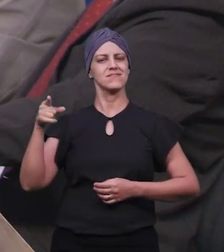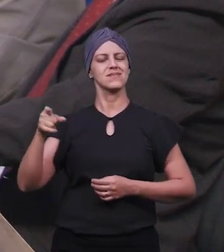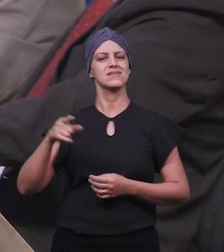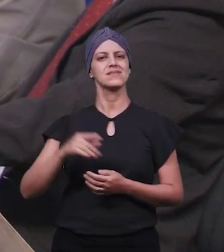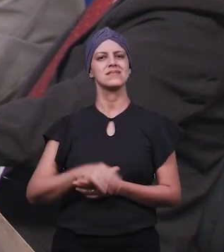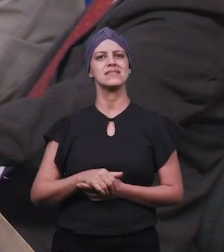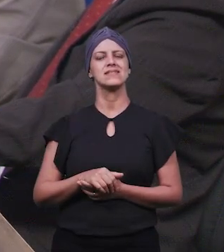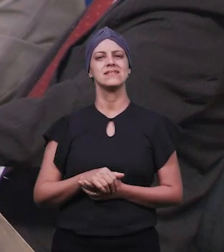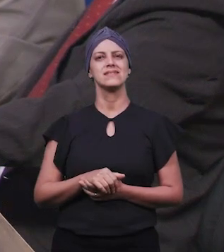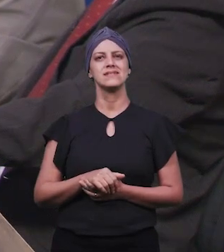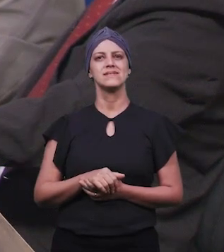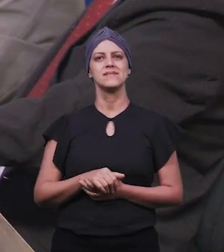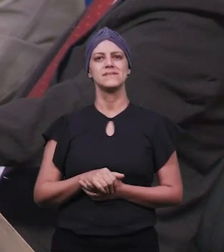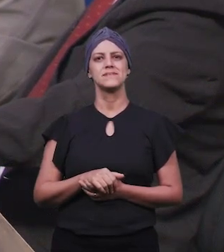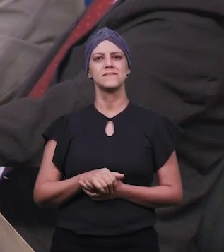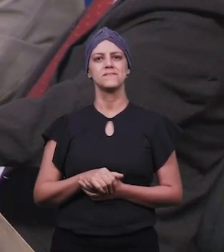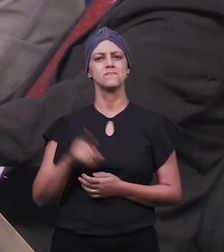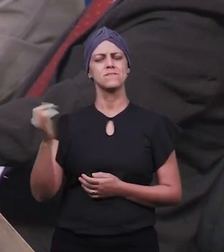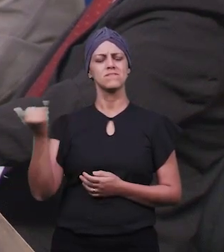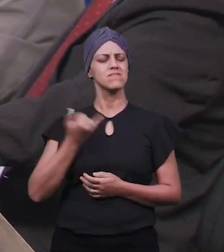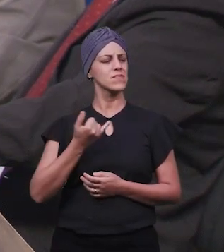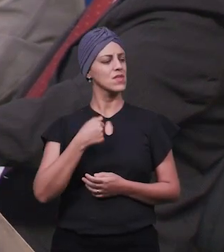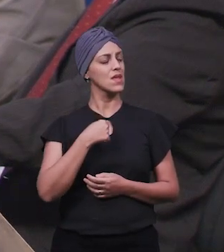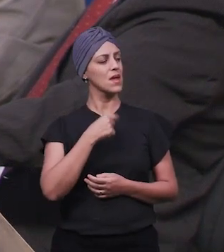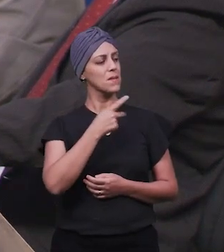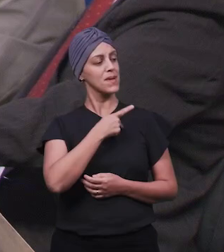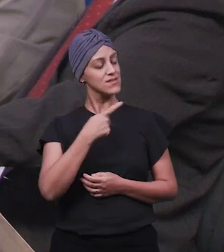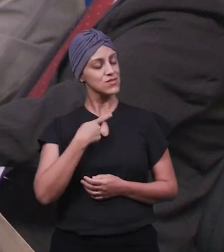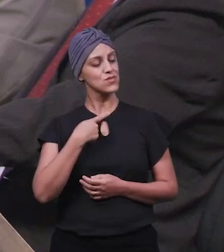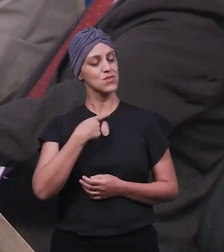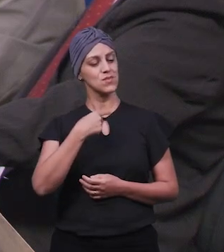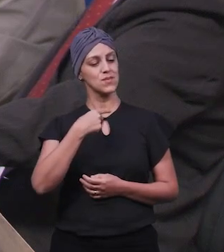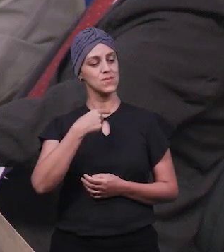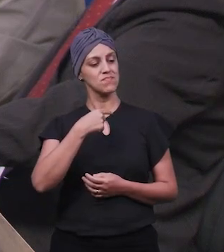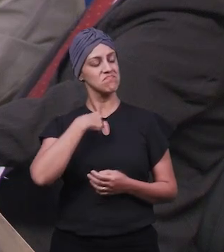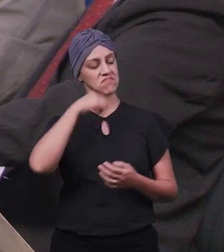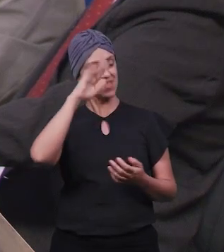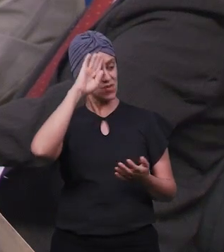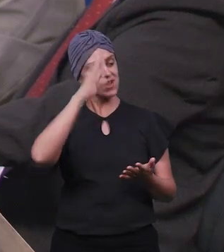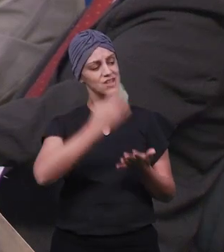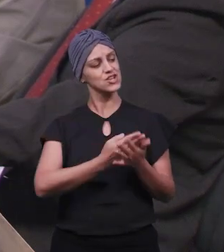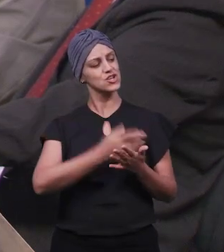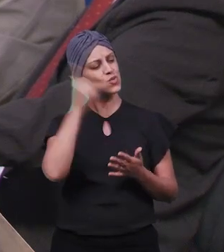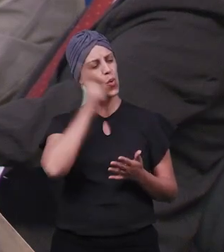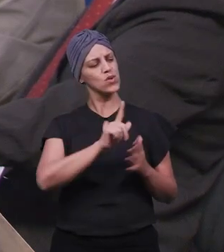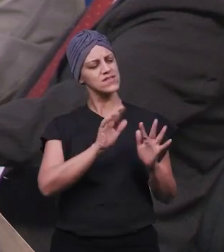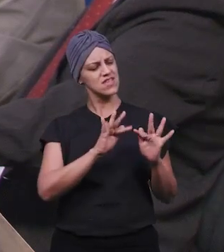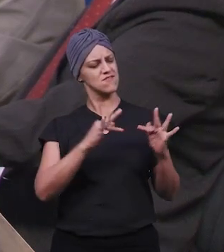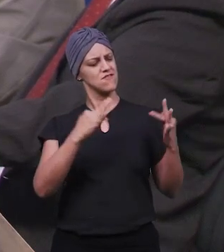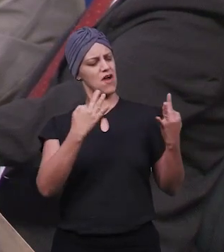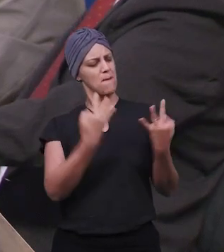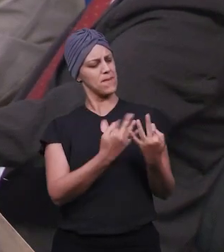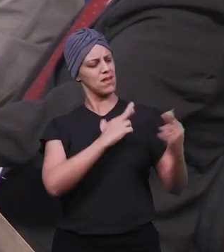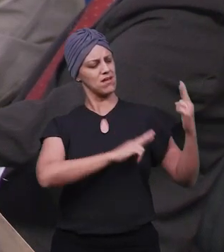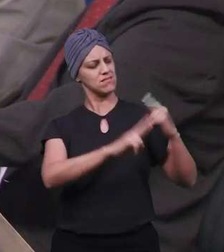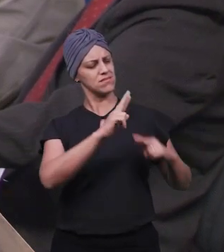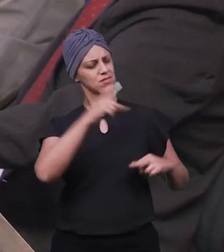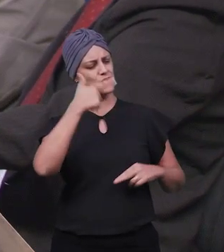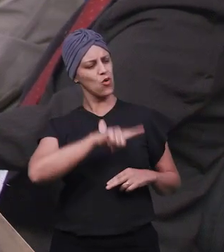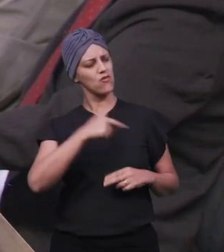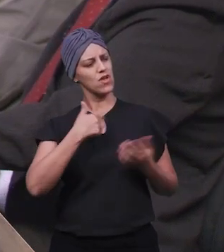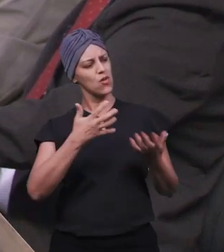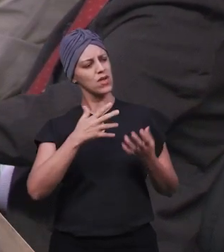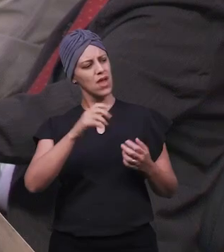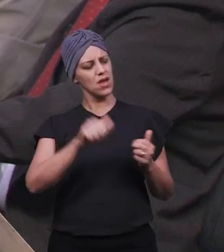né, que eu fiz a ele agora, ele falou, pastor, eu creio que eu vou recuperar minha família e eu quero